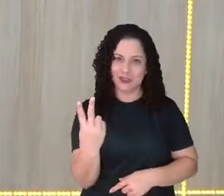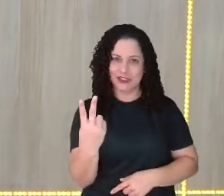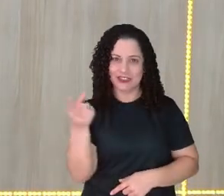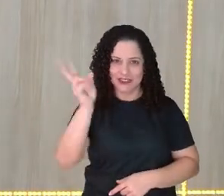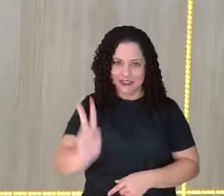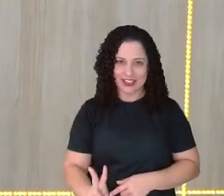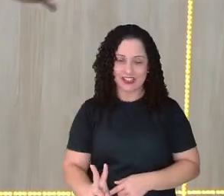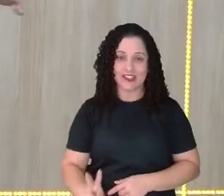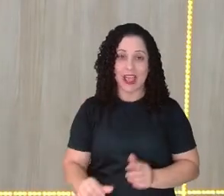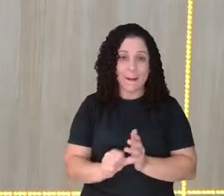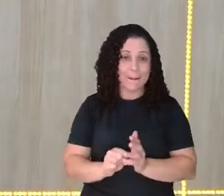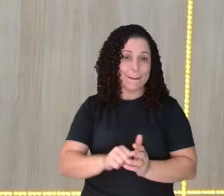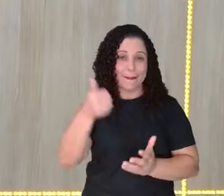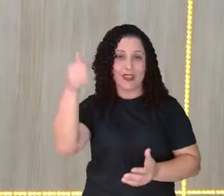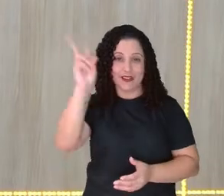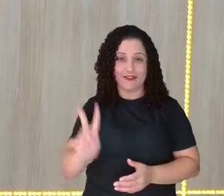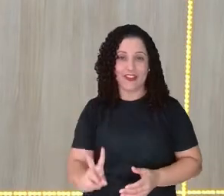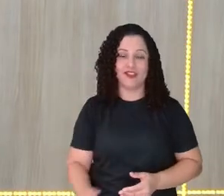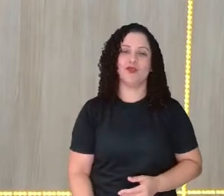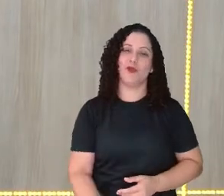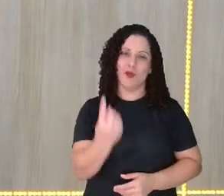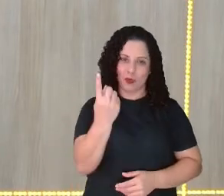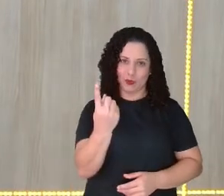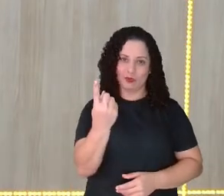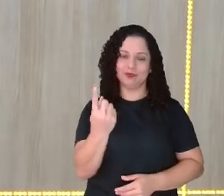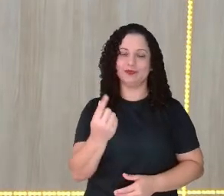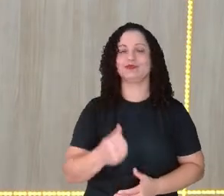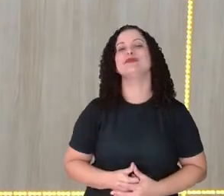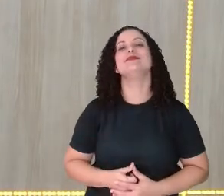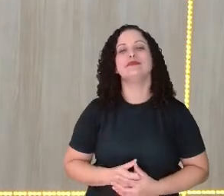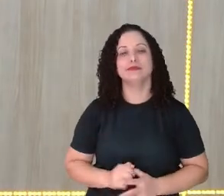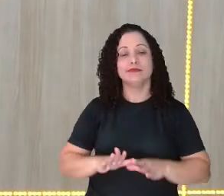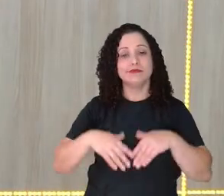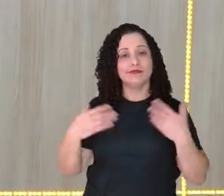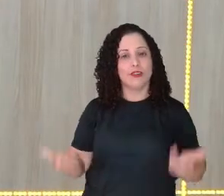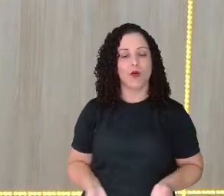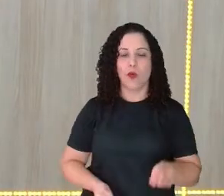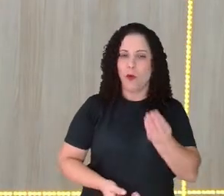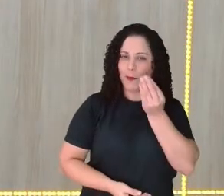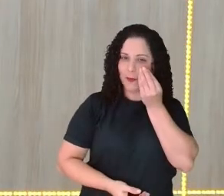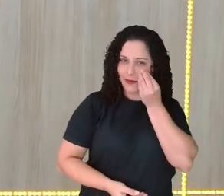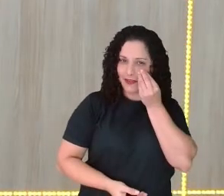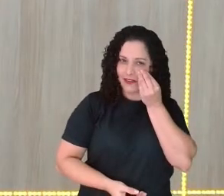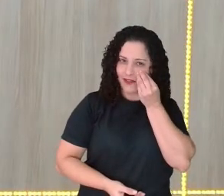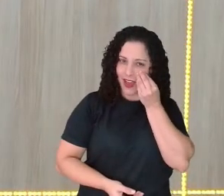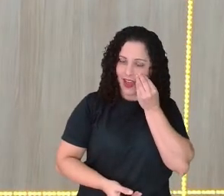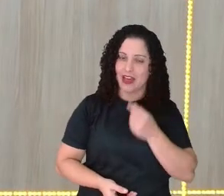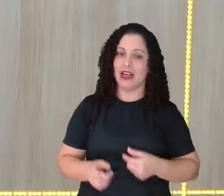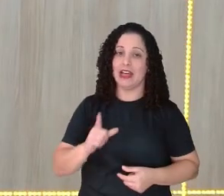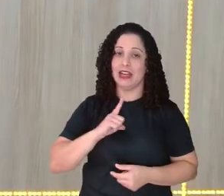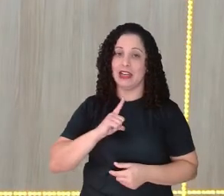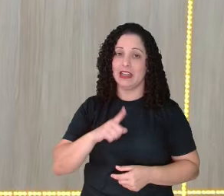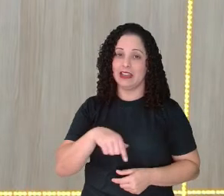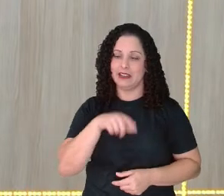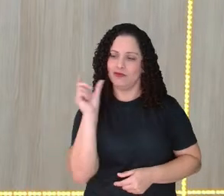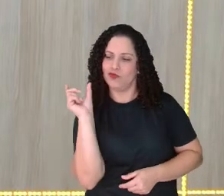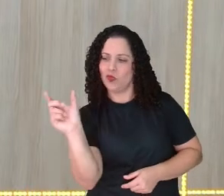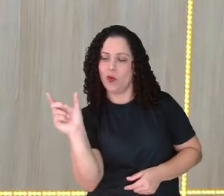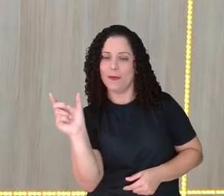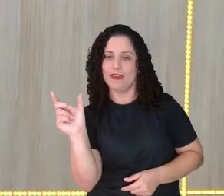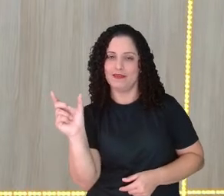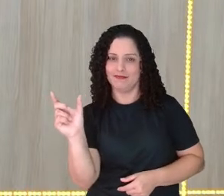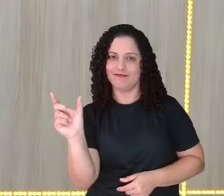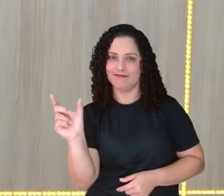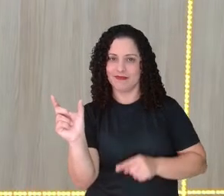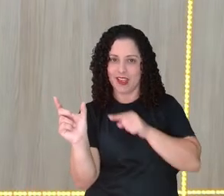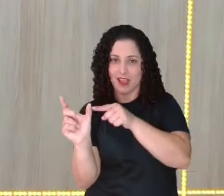quando conquistou o primeiro título, era apenas campeão. Então, pode notar que vem um prefixo, né, um nomezinho,